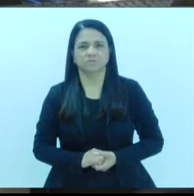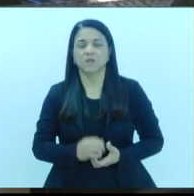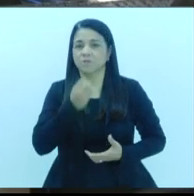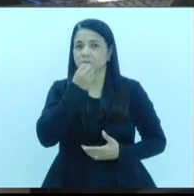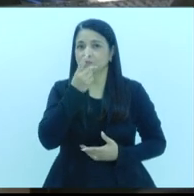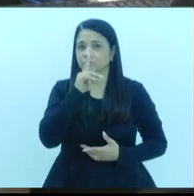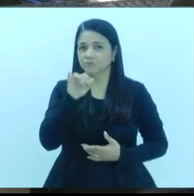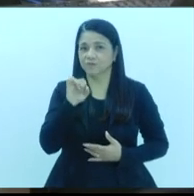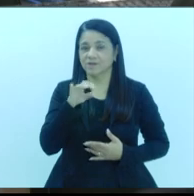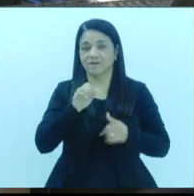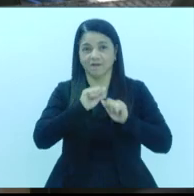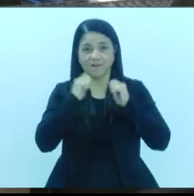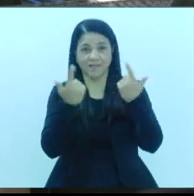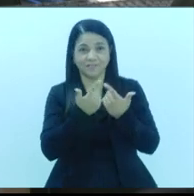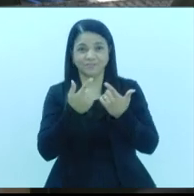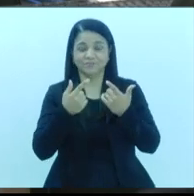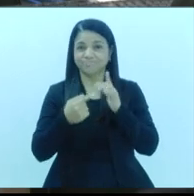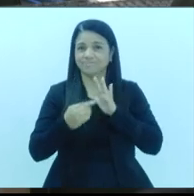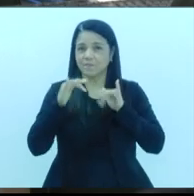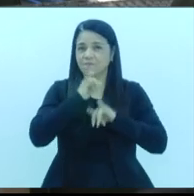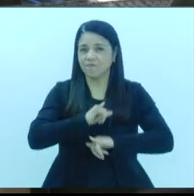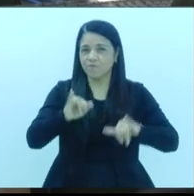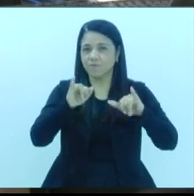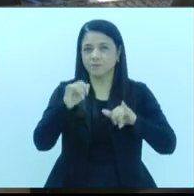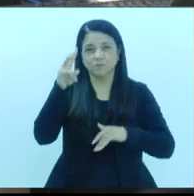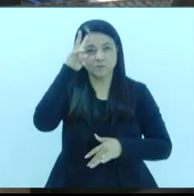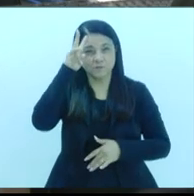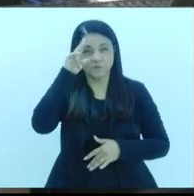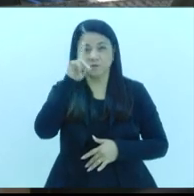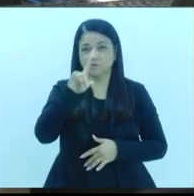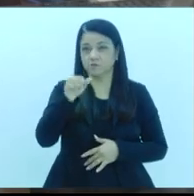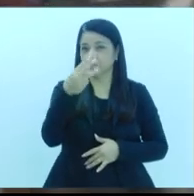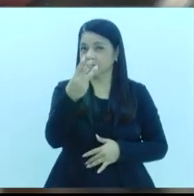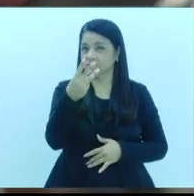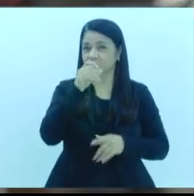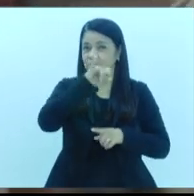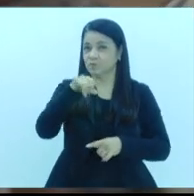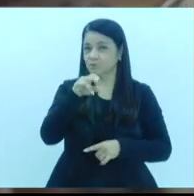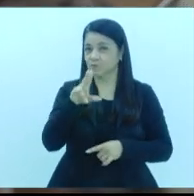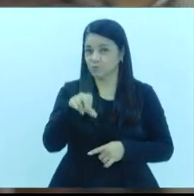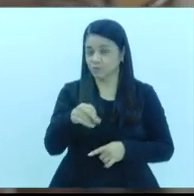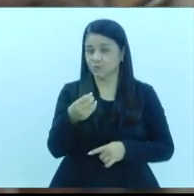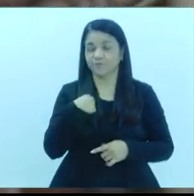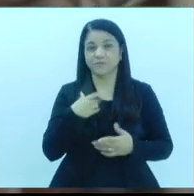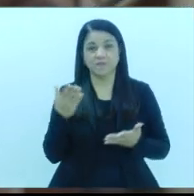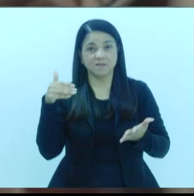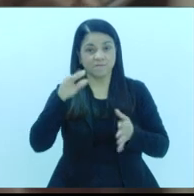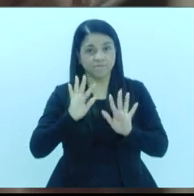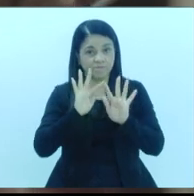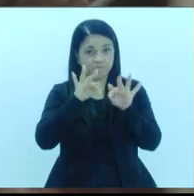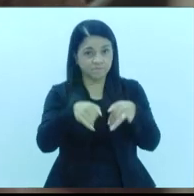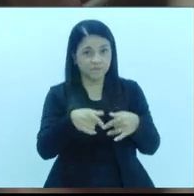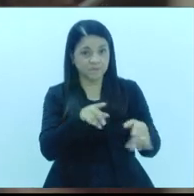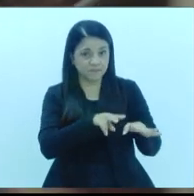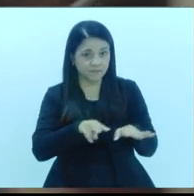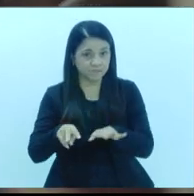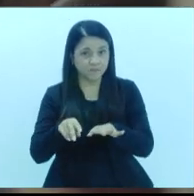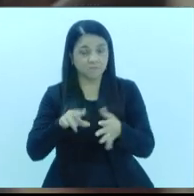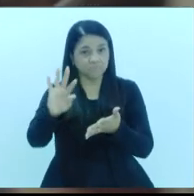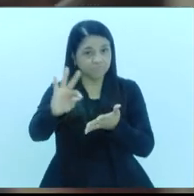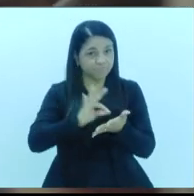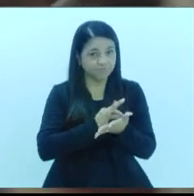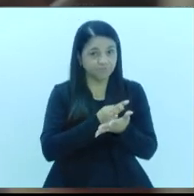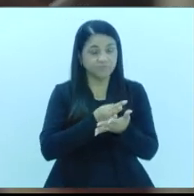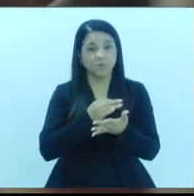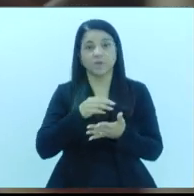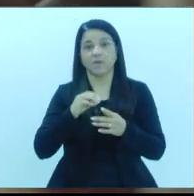O Bom Dia Alerj traz os seguintes destaques nesta segunda-feira, 3 de junho. Termina esta semana prazo para inscrição do